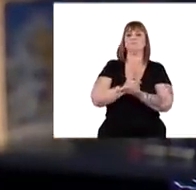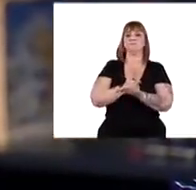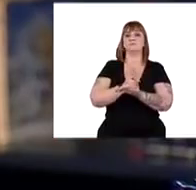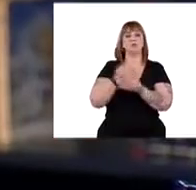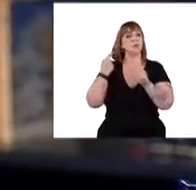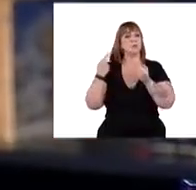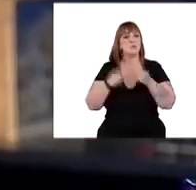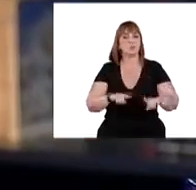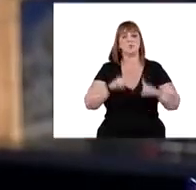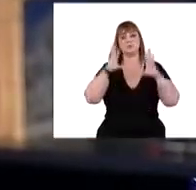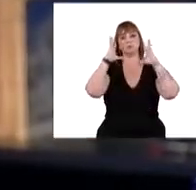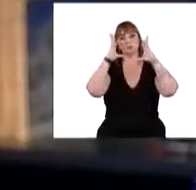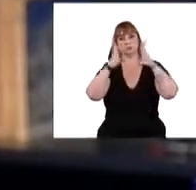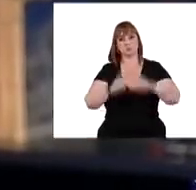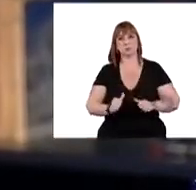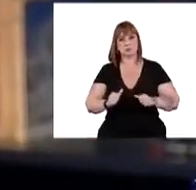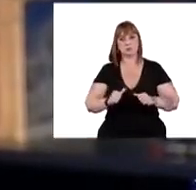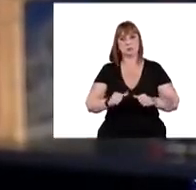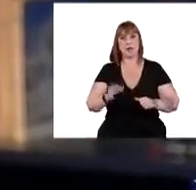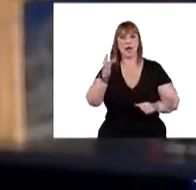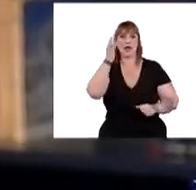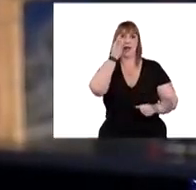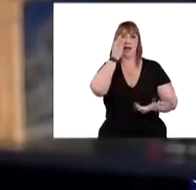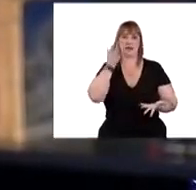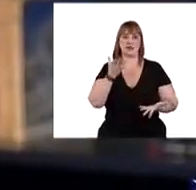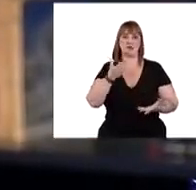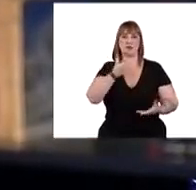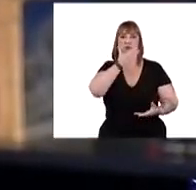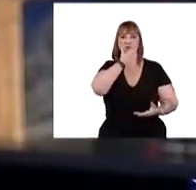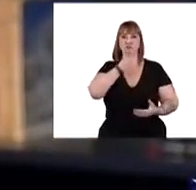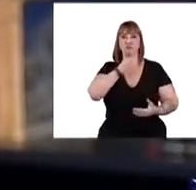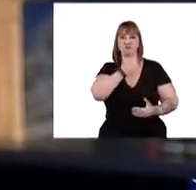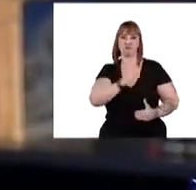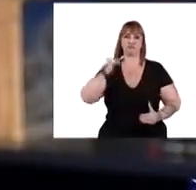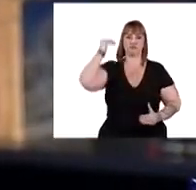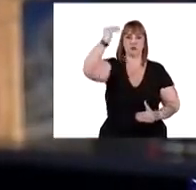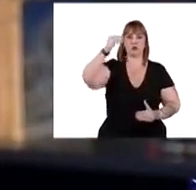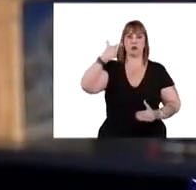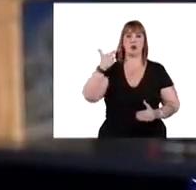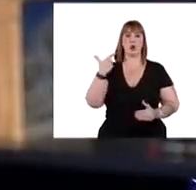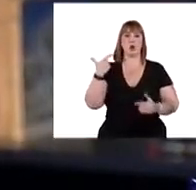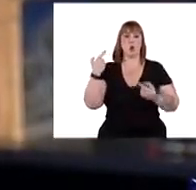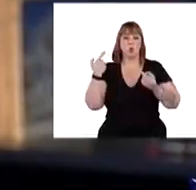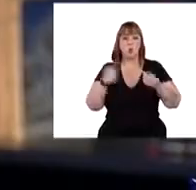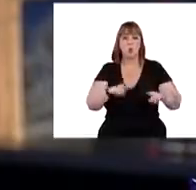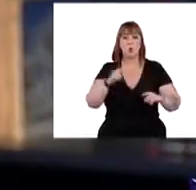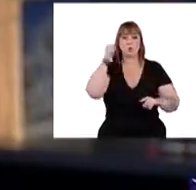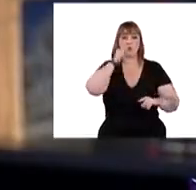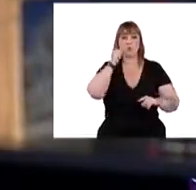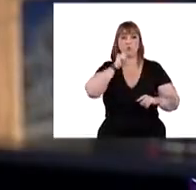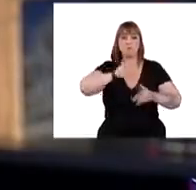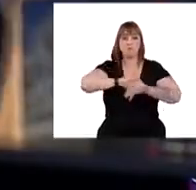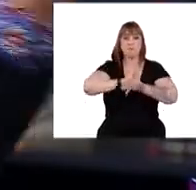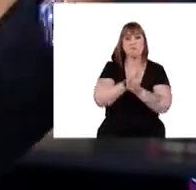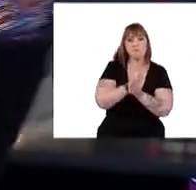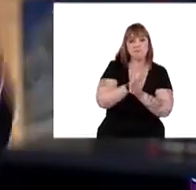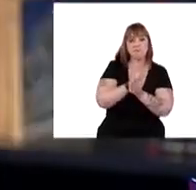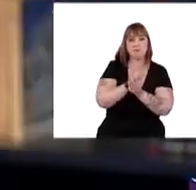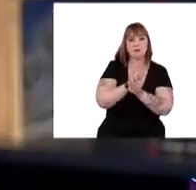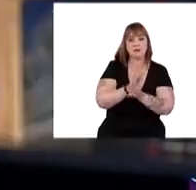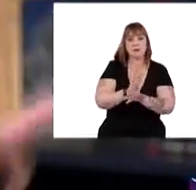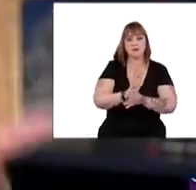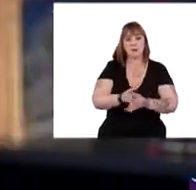né, toda essa realidade aí de machismo, contra o feminicídio, né? A gente vê um número crescente